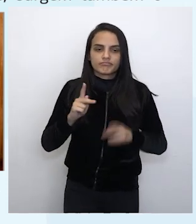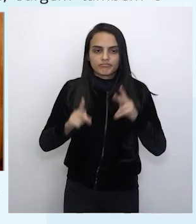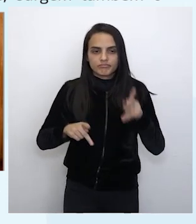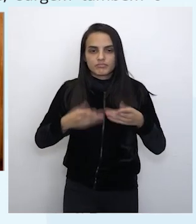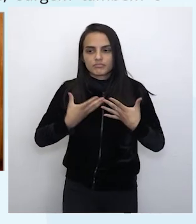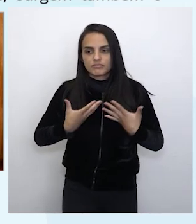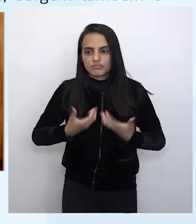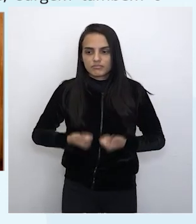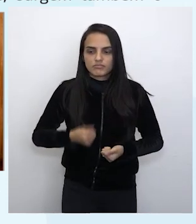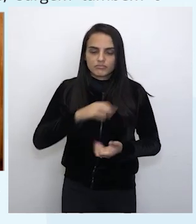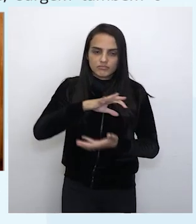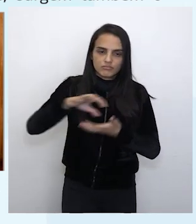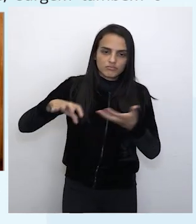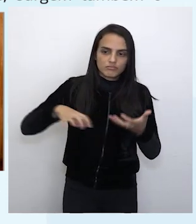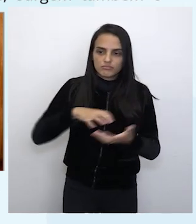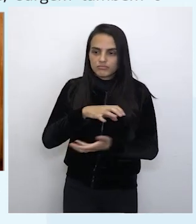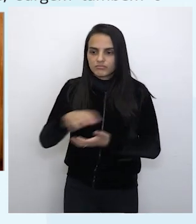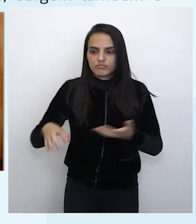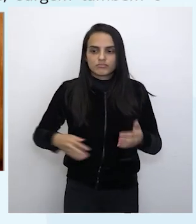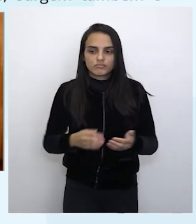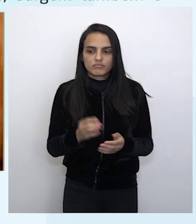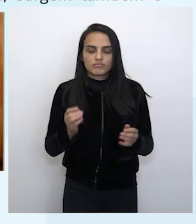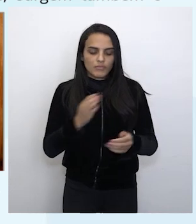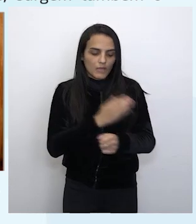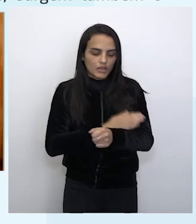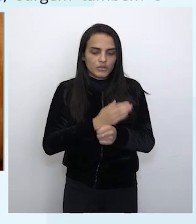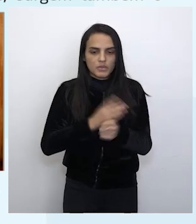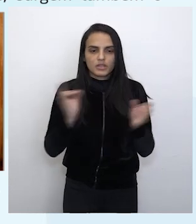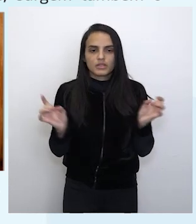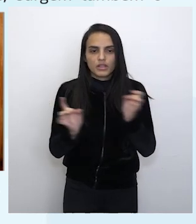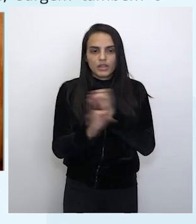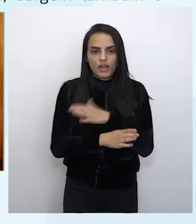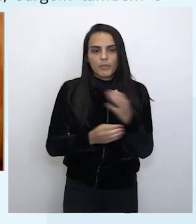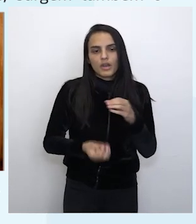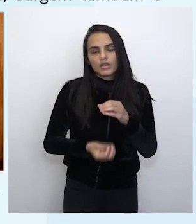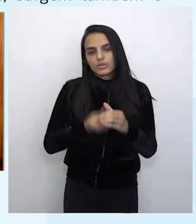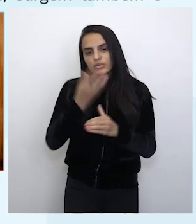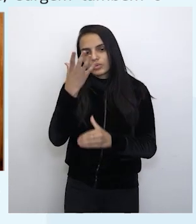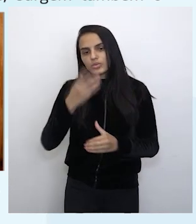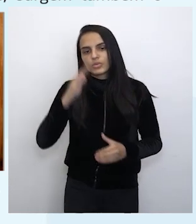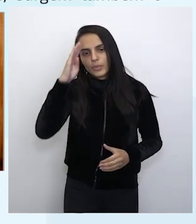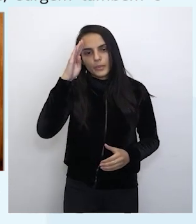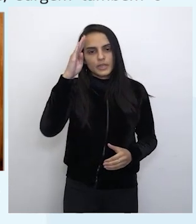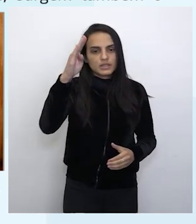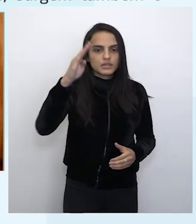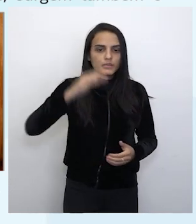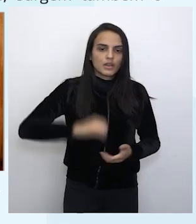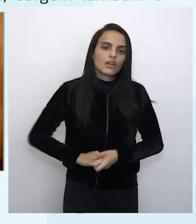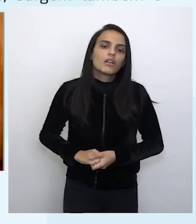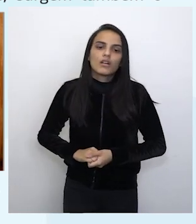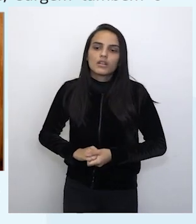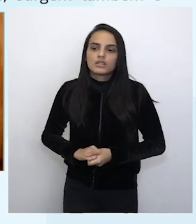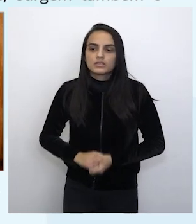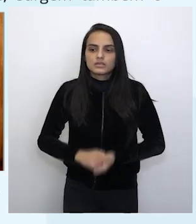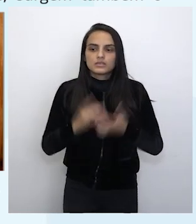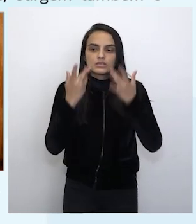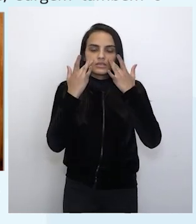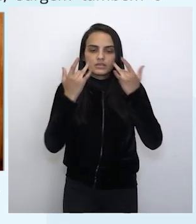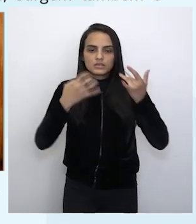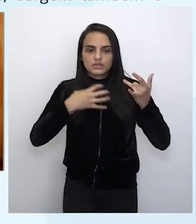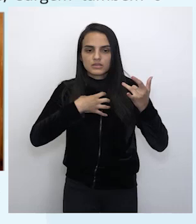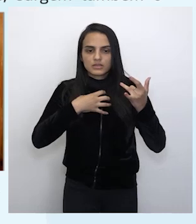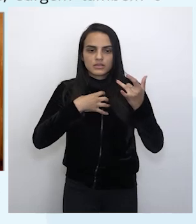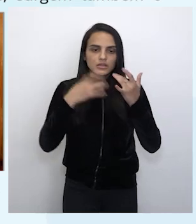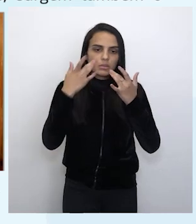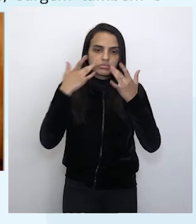período logo após o término da Idade Média, nós vemos surgir aí um dos principais, né, estilos teatrais da